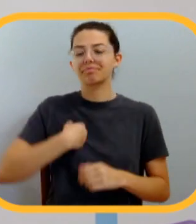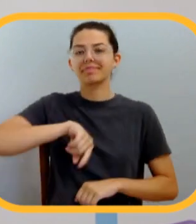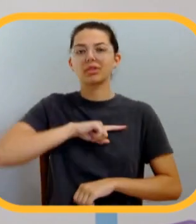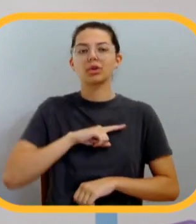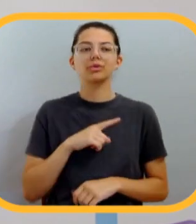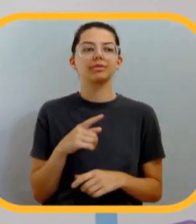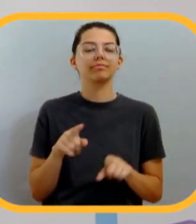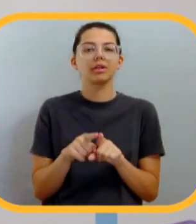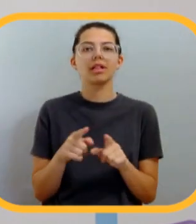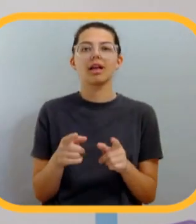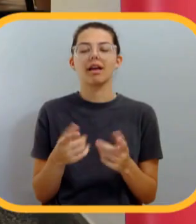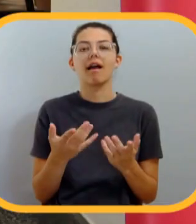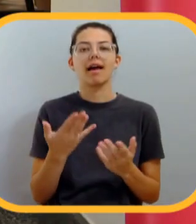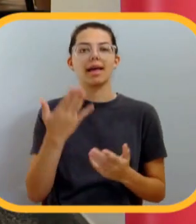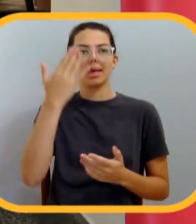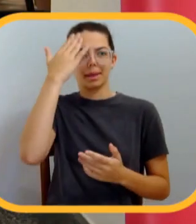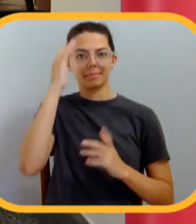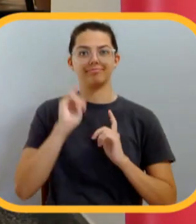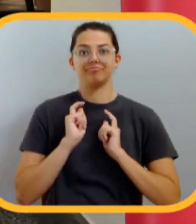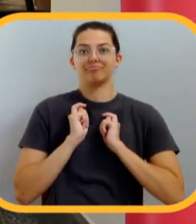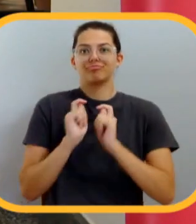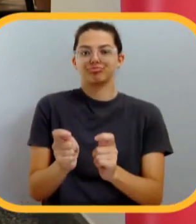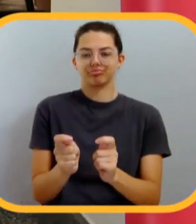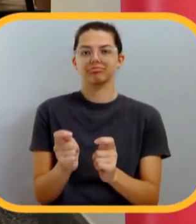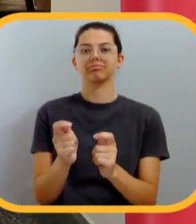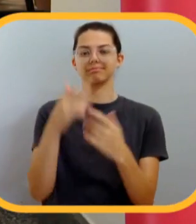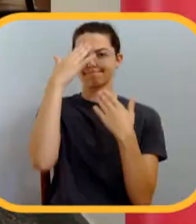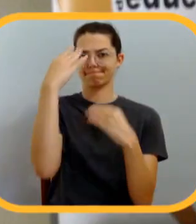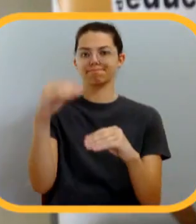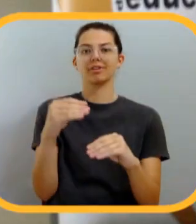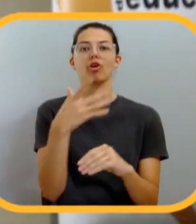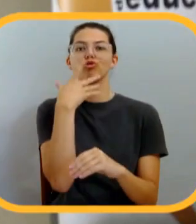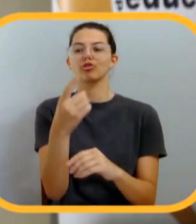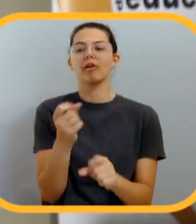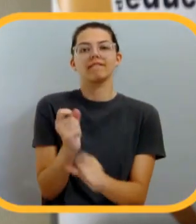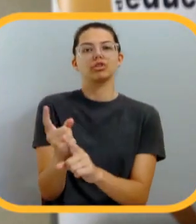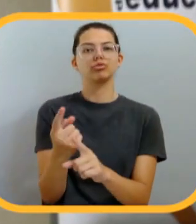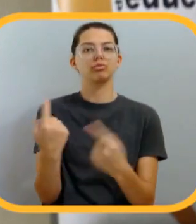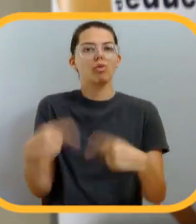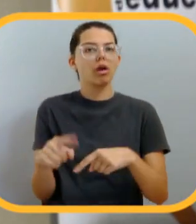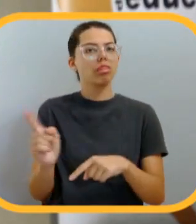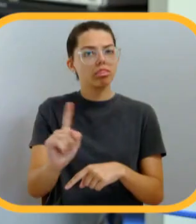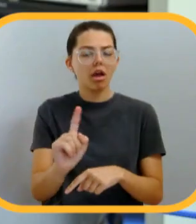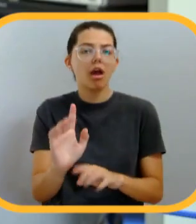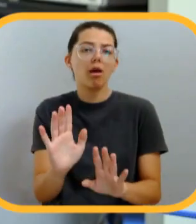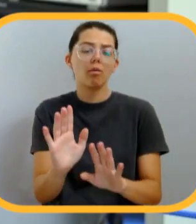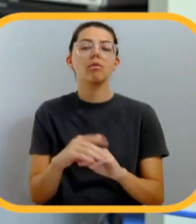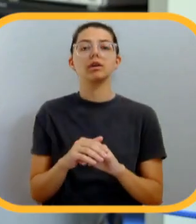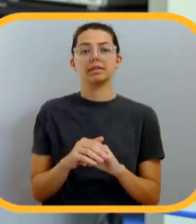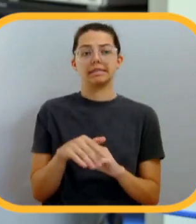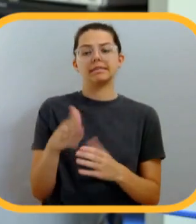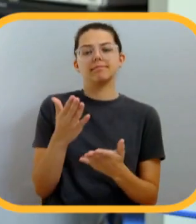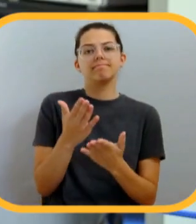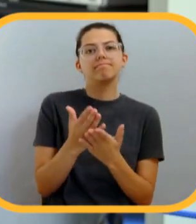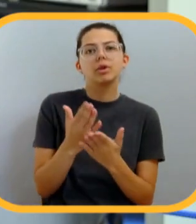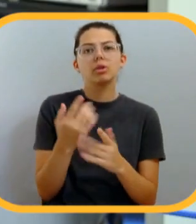podemos querer que essa capacitação seja feita de forma sozinha, isolada. E, portanto, aqui o Estado tem um